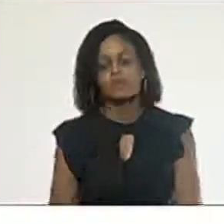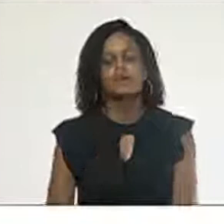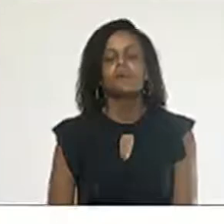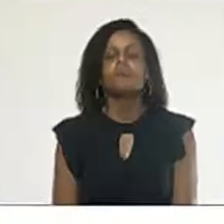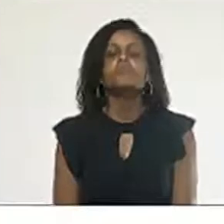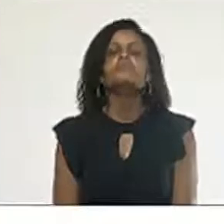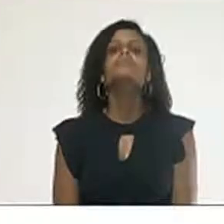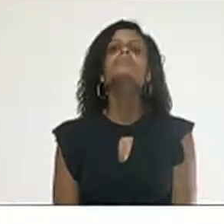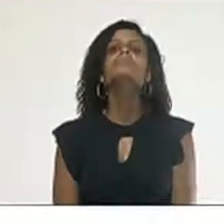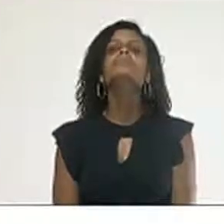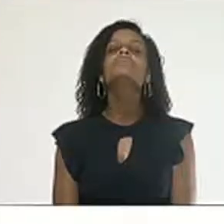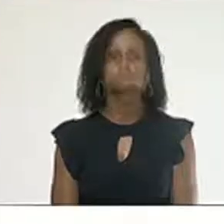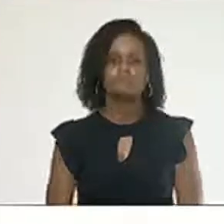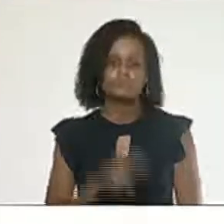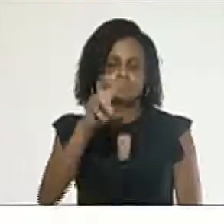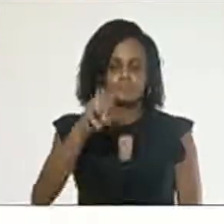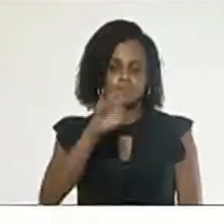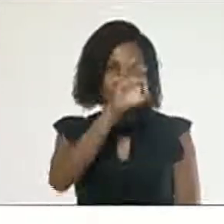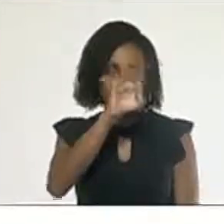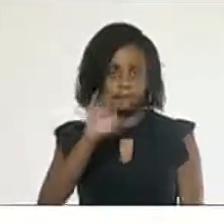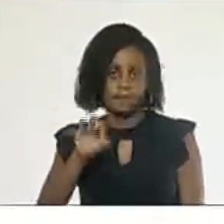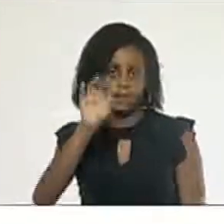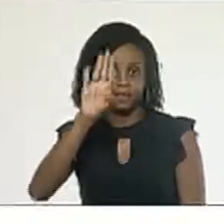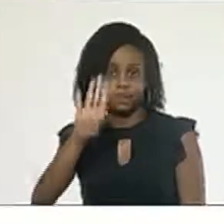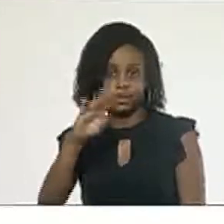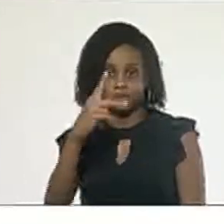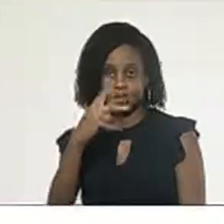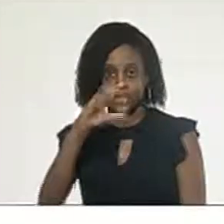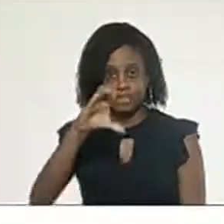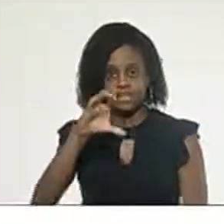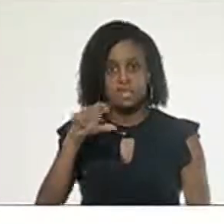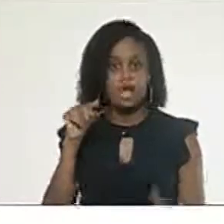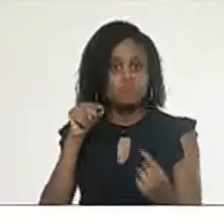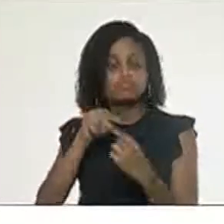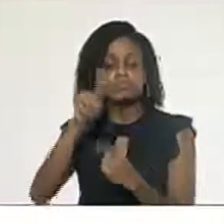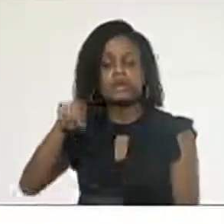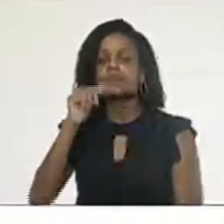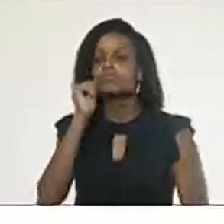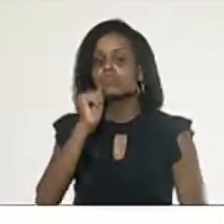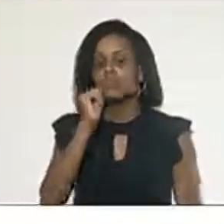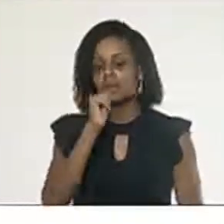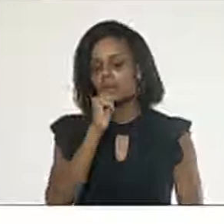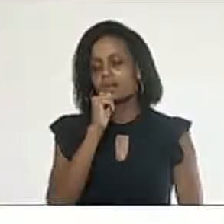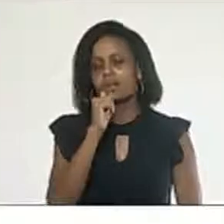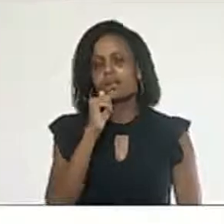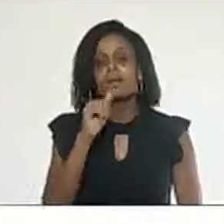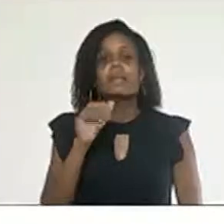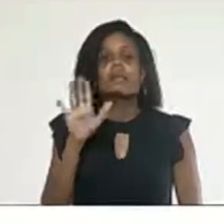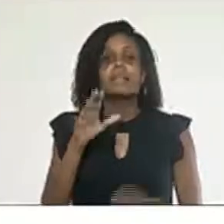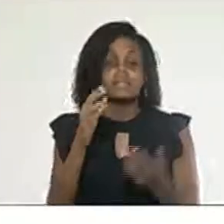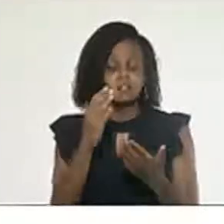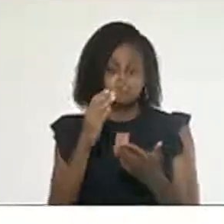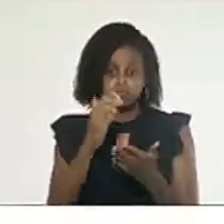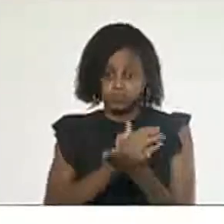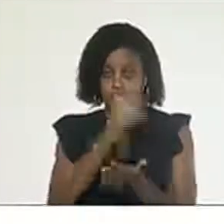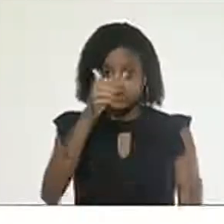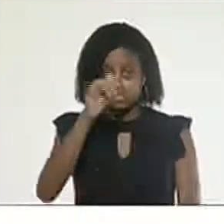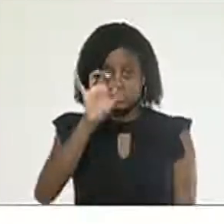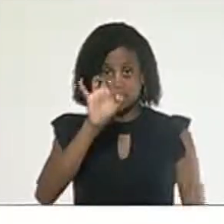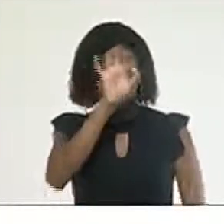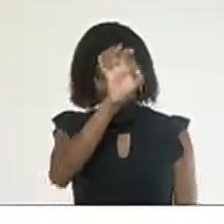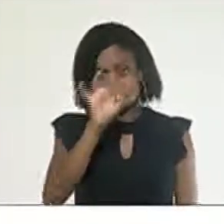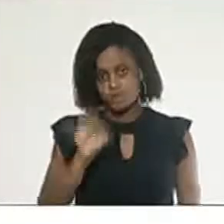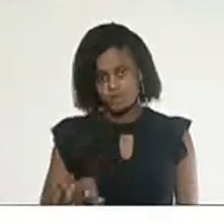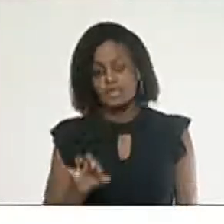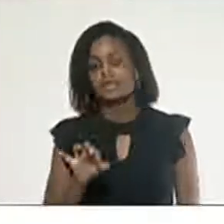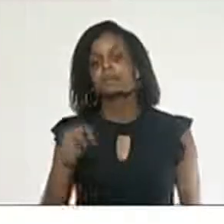do BPC é destinado para as mulheres. Destes 70%, 80% dos benefícios